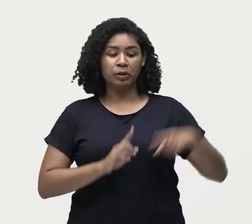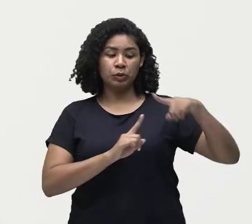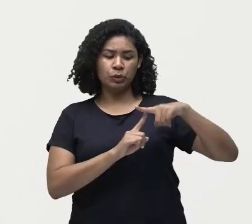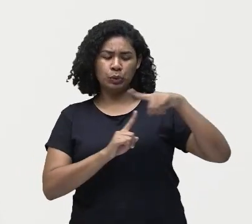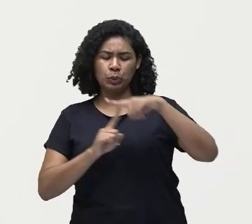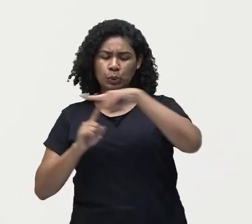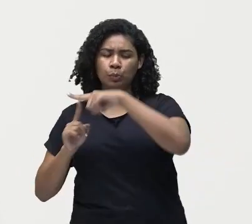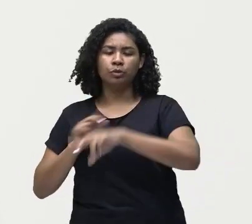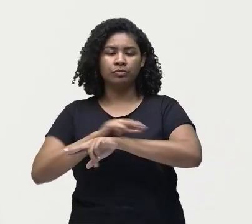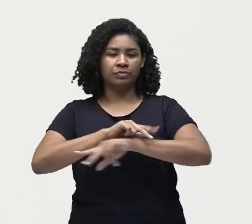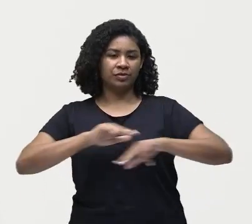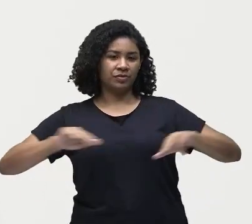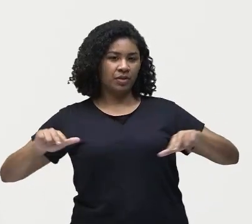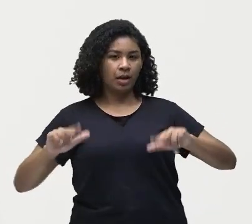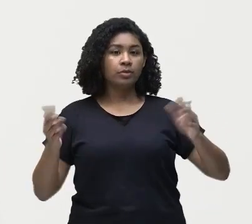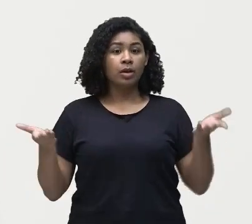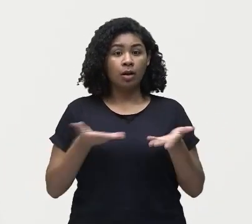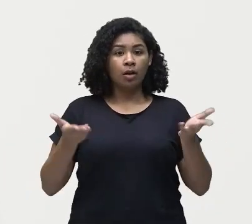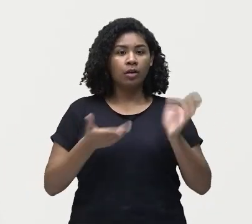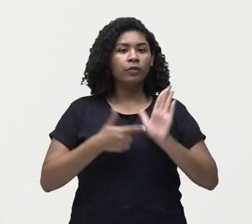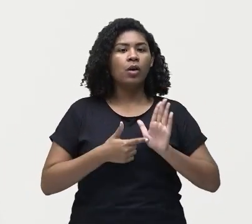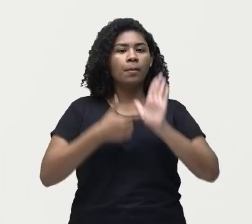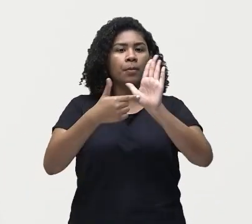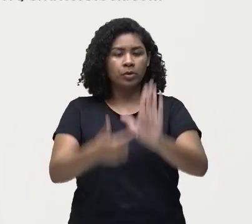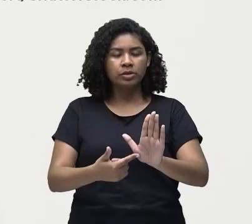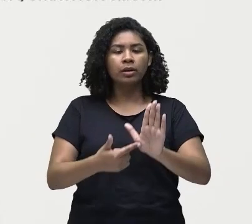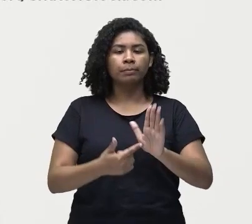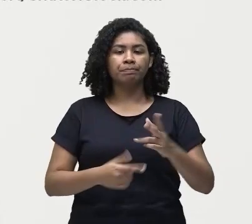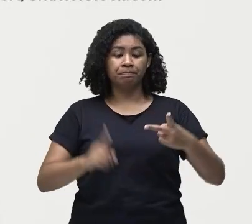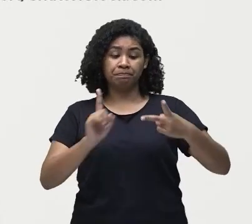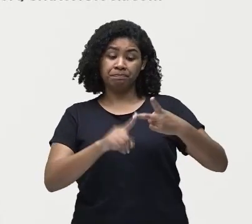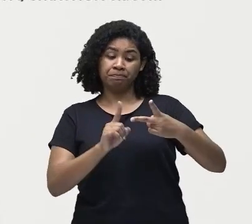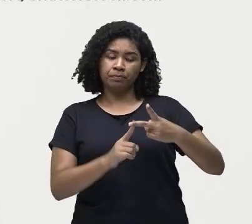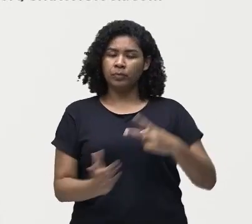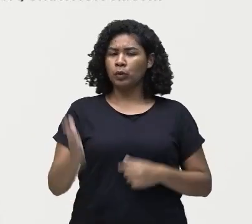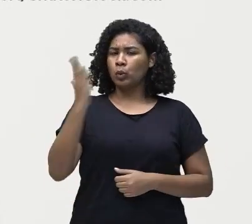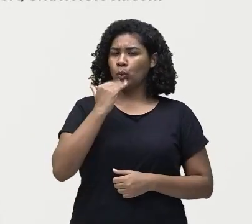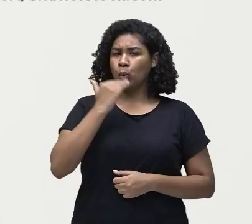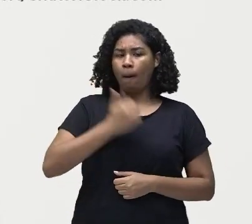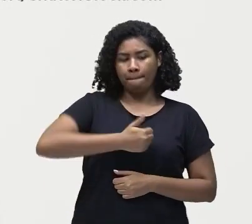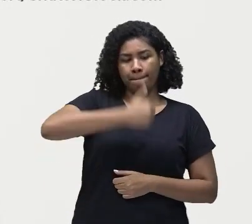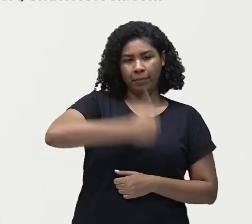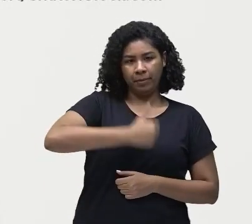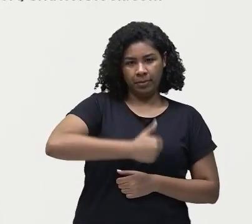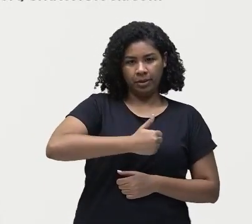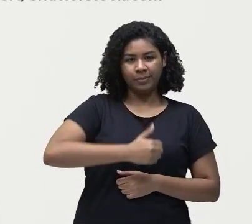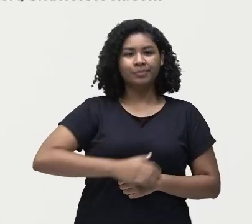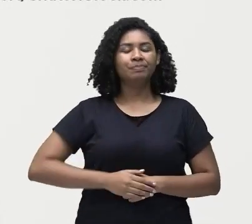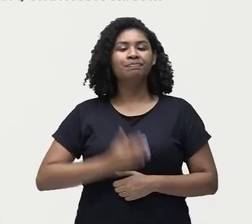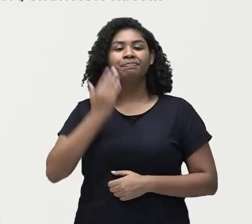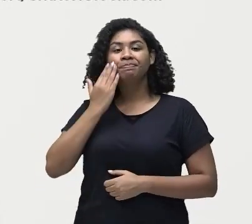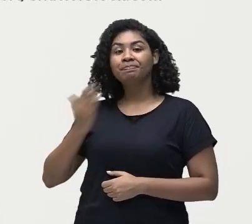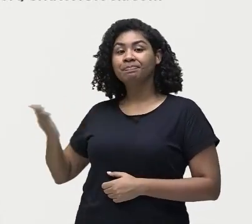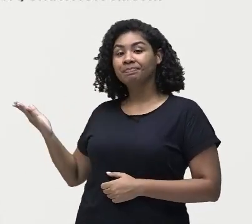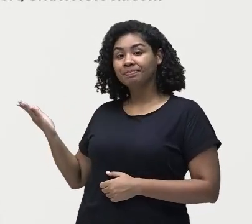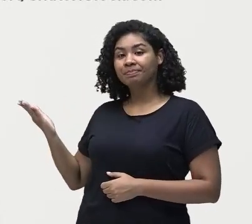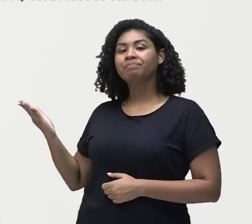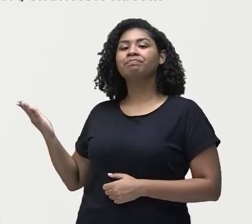sucessivamente. Vamos conhecer os consumidores primários. Os consumidores primários são os